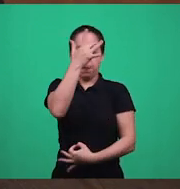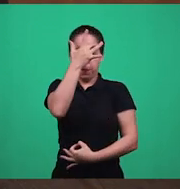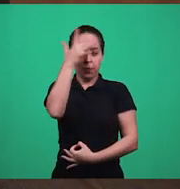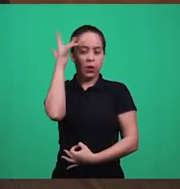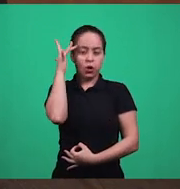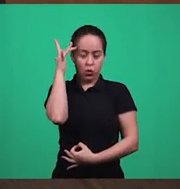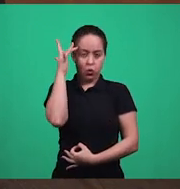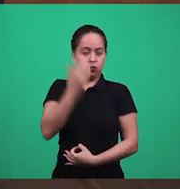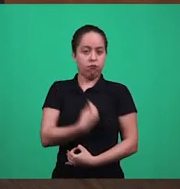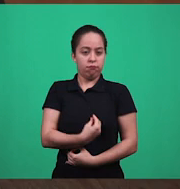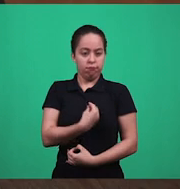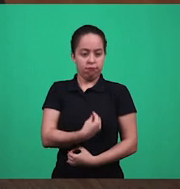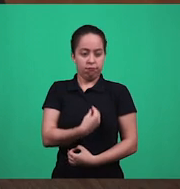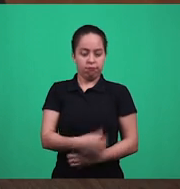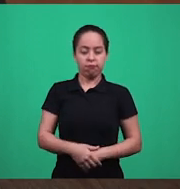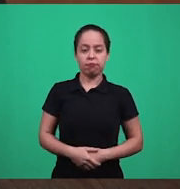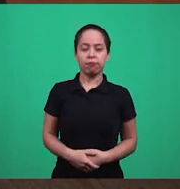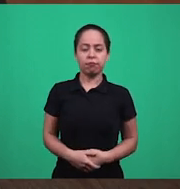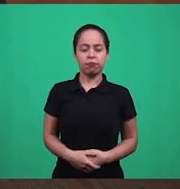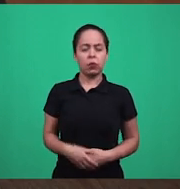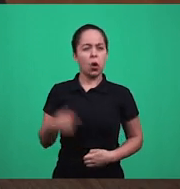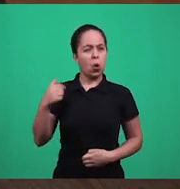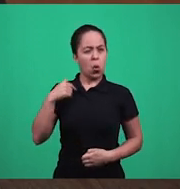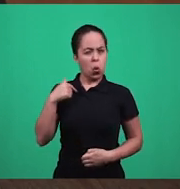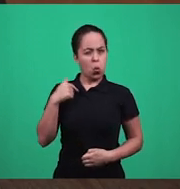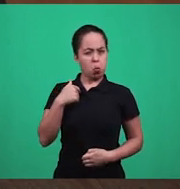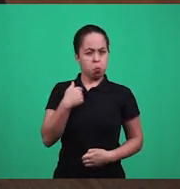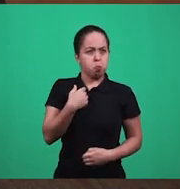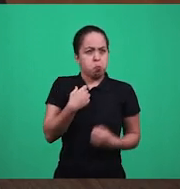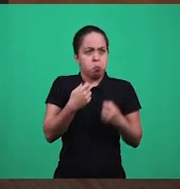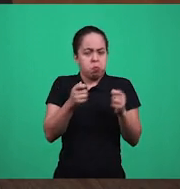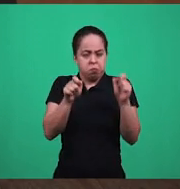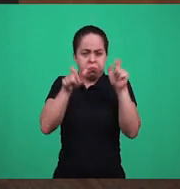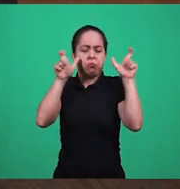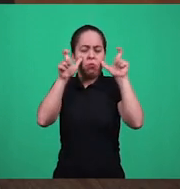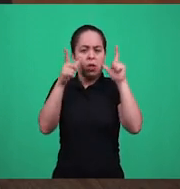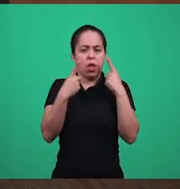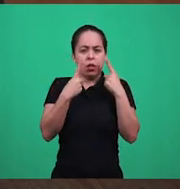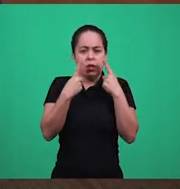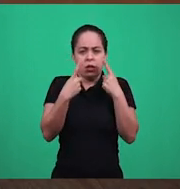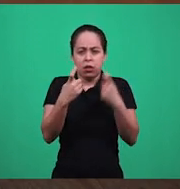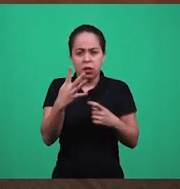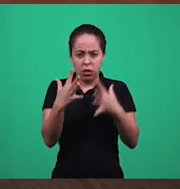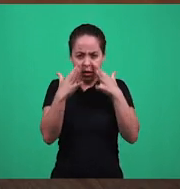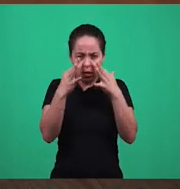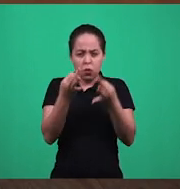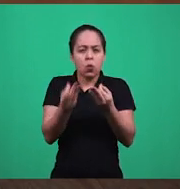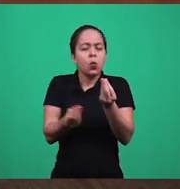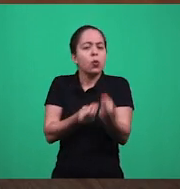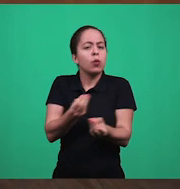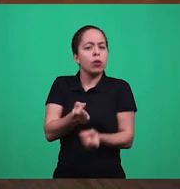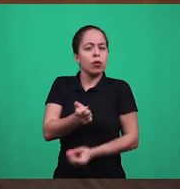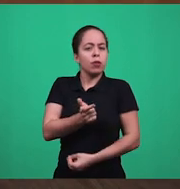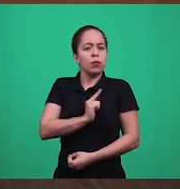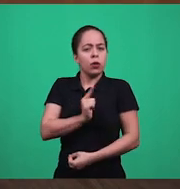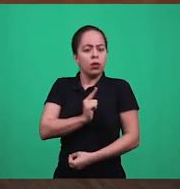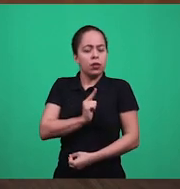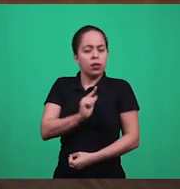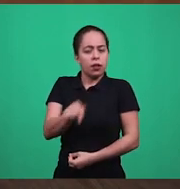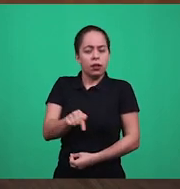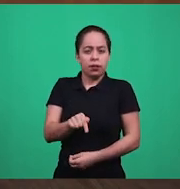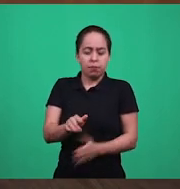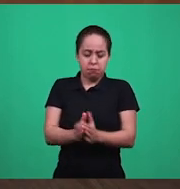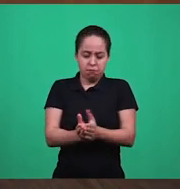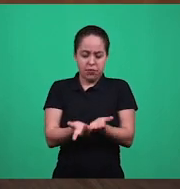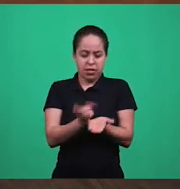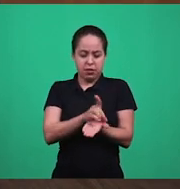homem. Me chamou a atenção que ele citou uma parte, um trecho da palavra de Deus, e